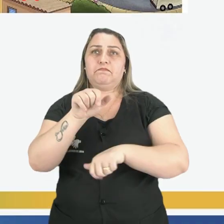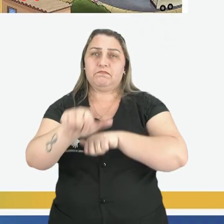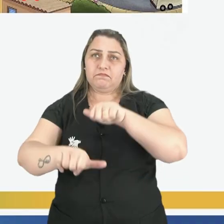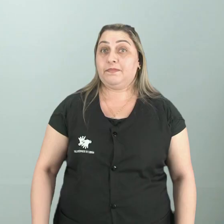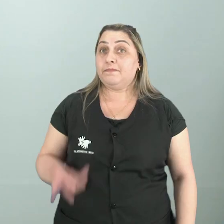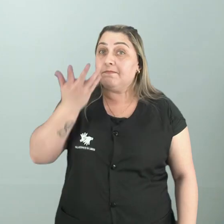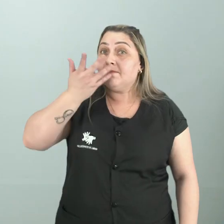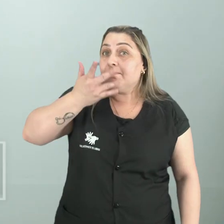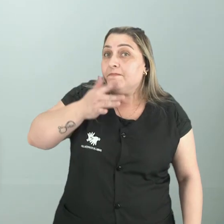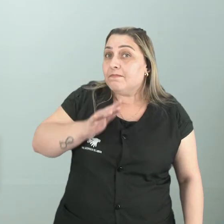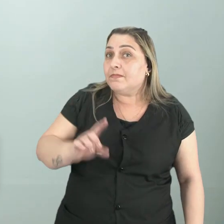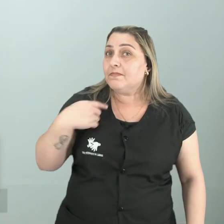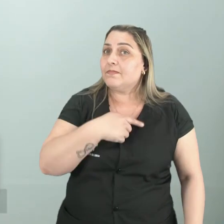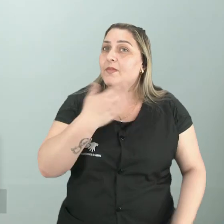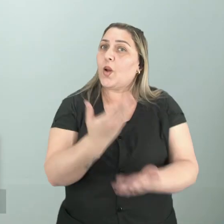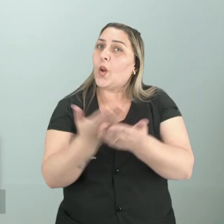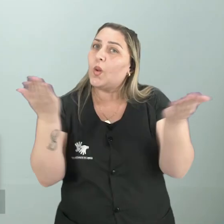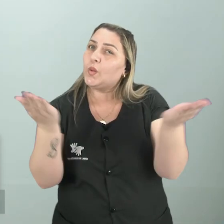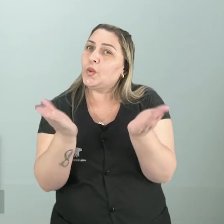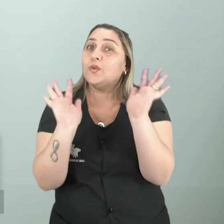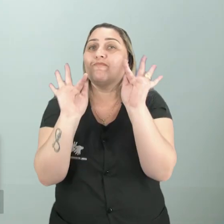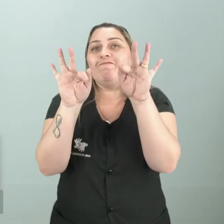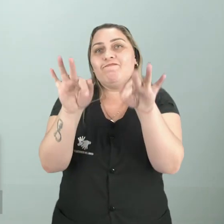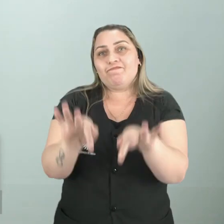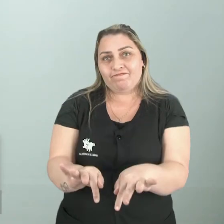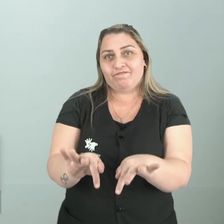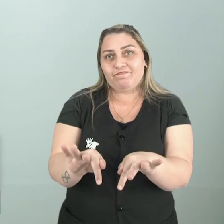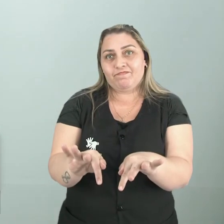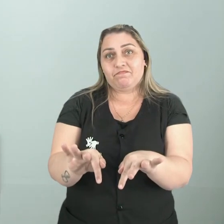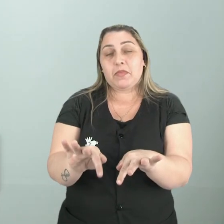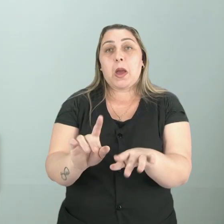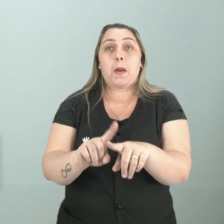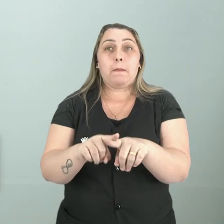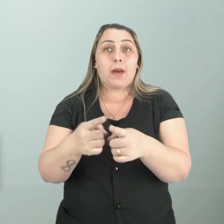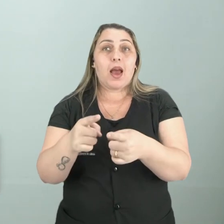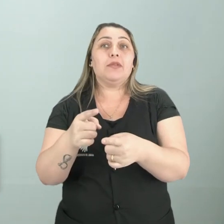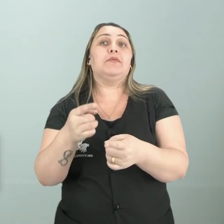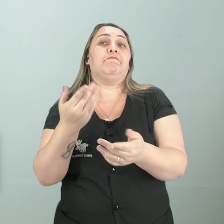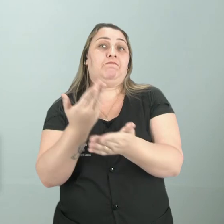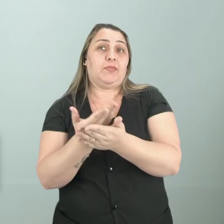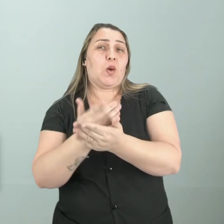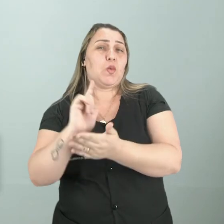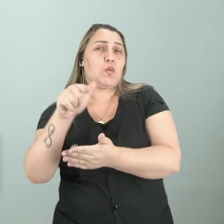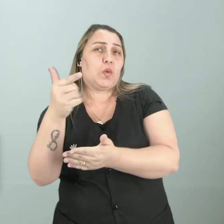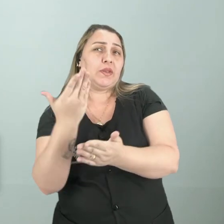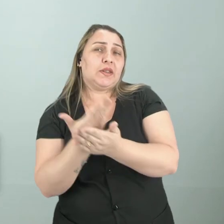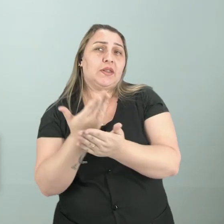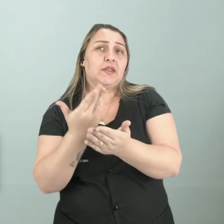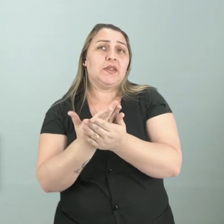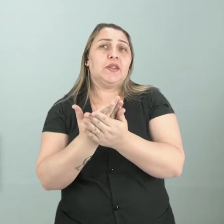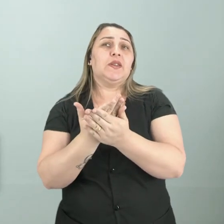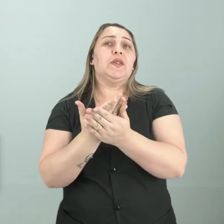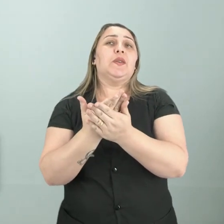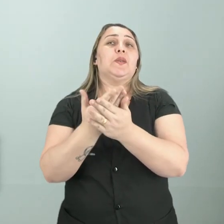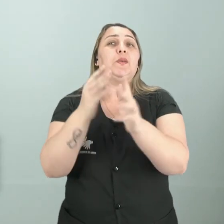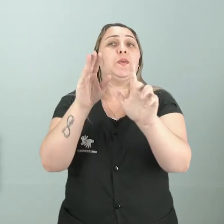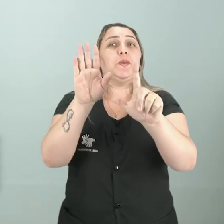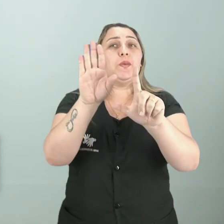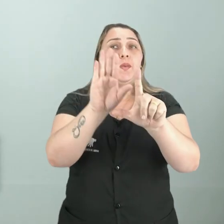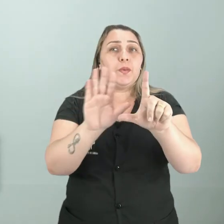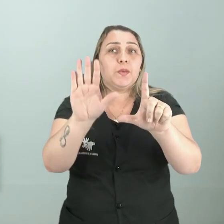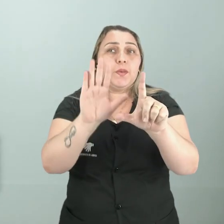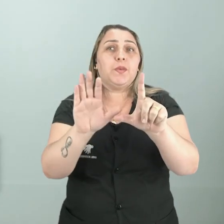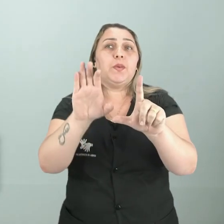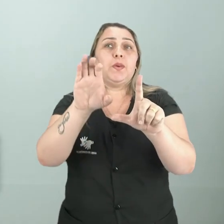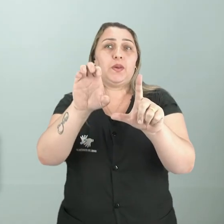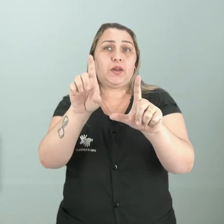casa. Crianças, a nossa aula de hoje chegou ao fim. Mas para esta e outras aulas,